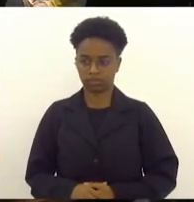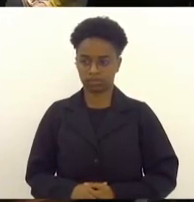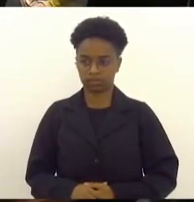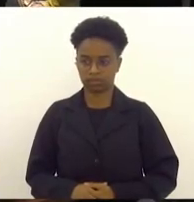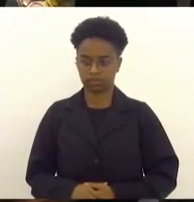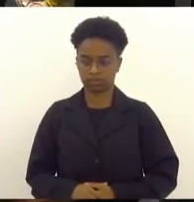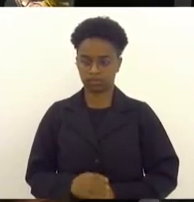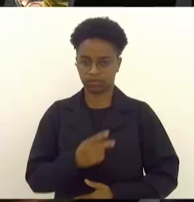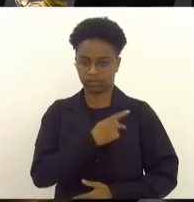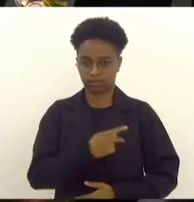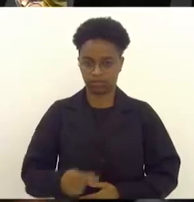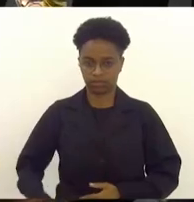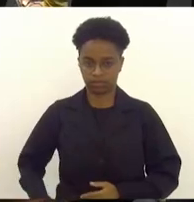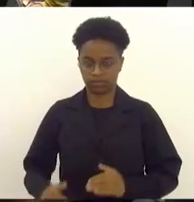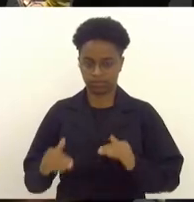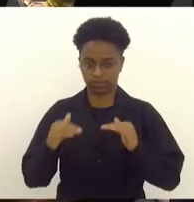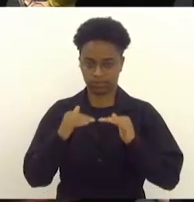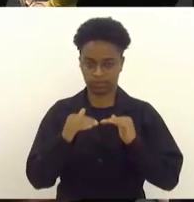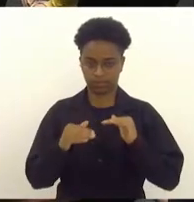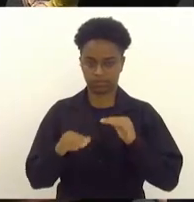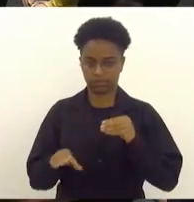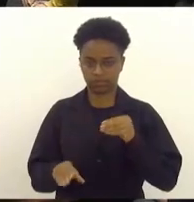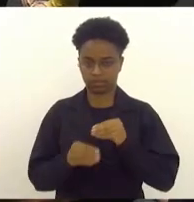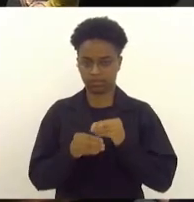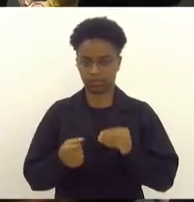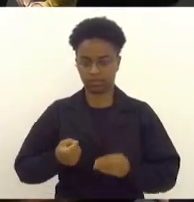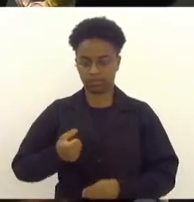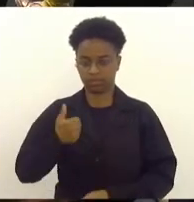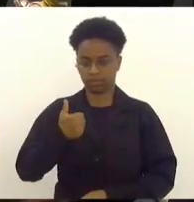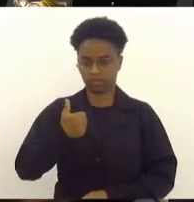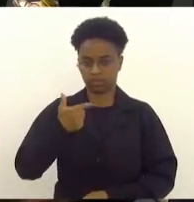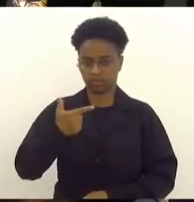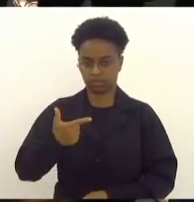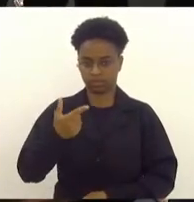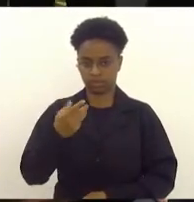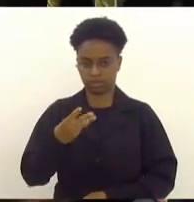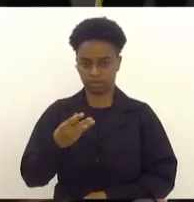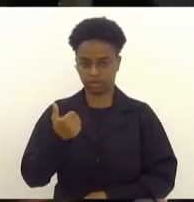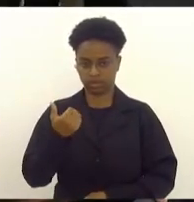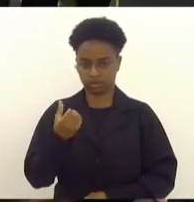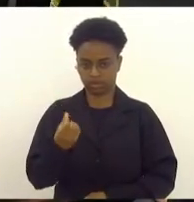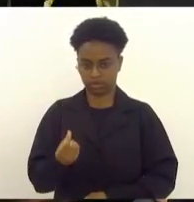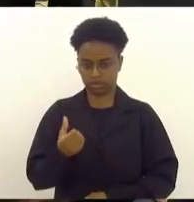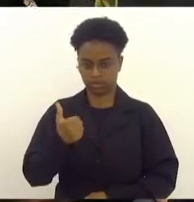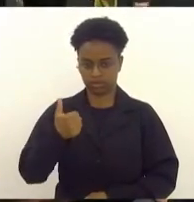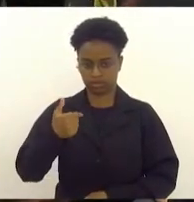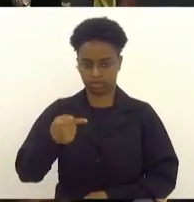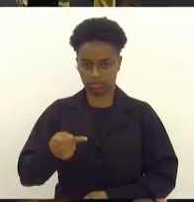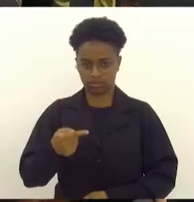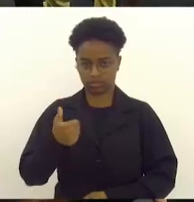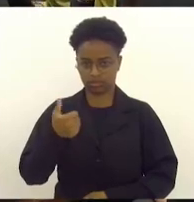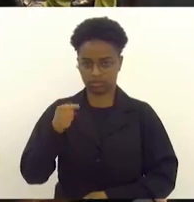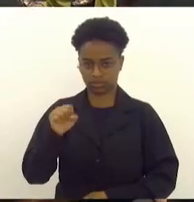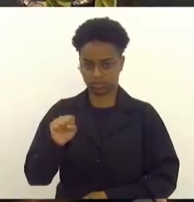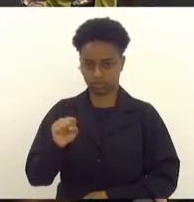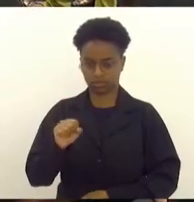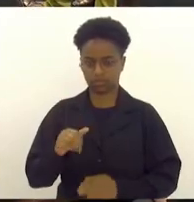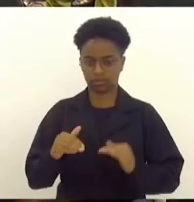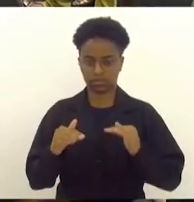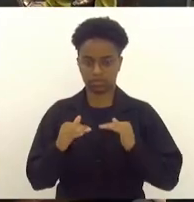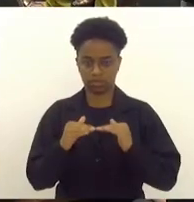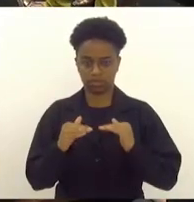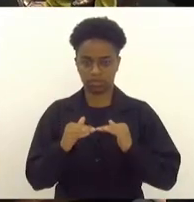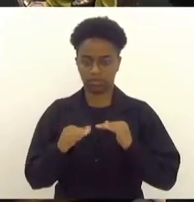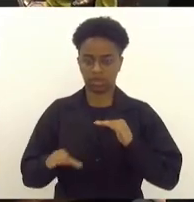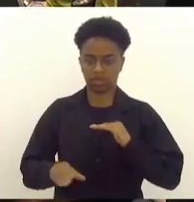senhor presidente favorável as emendas número 123 16 17 e 18 favorável